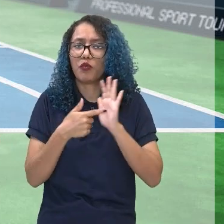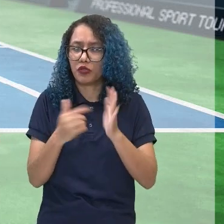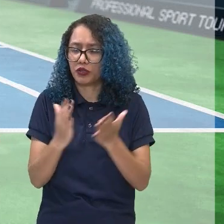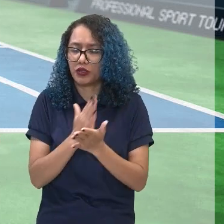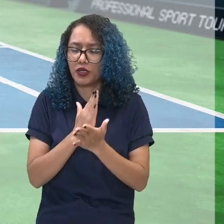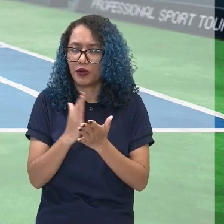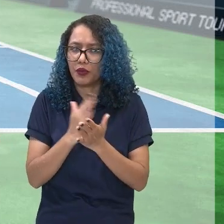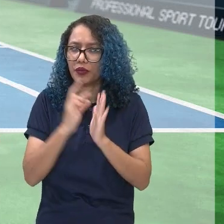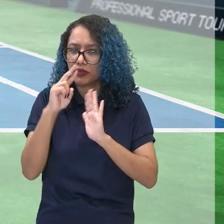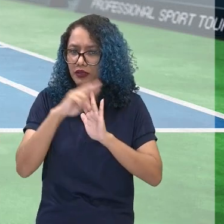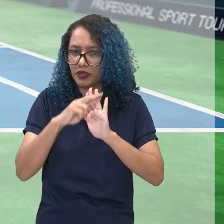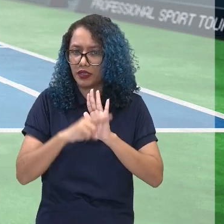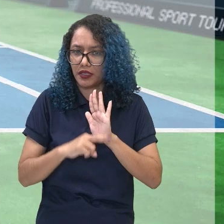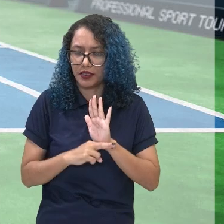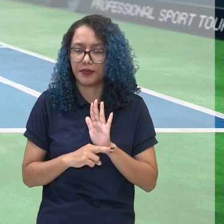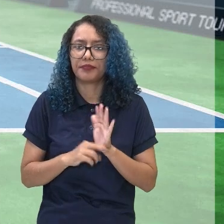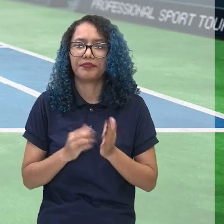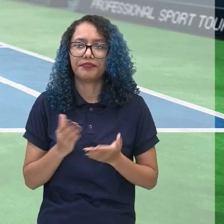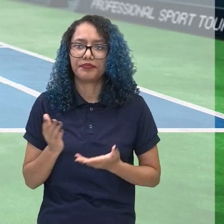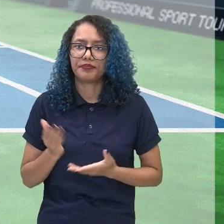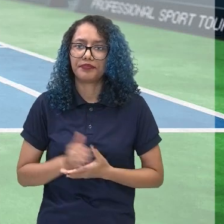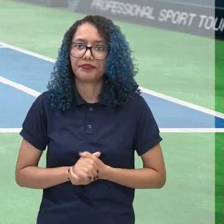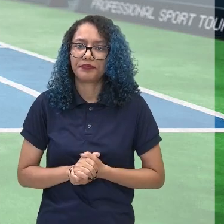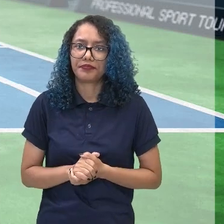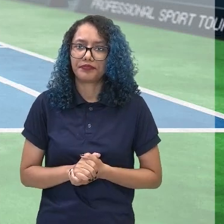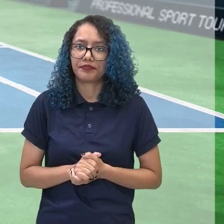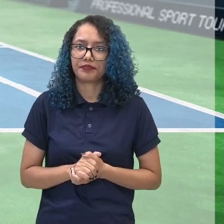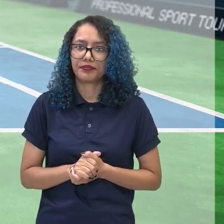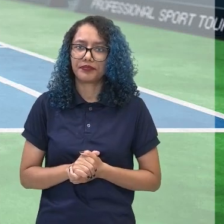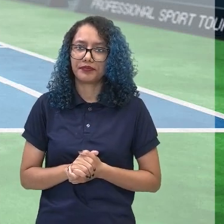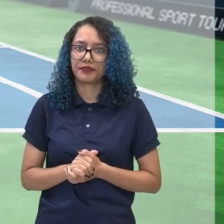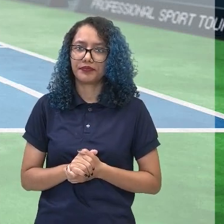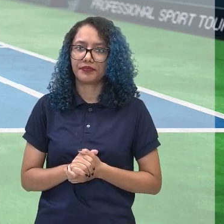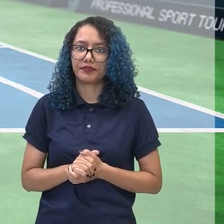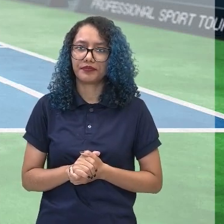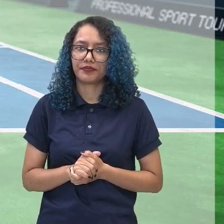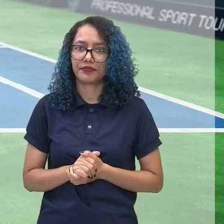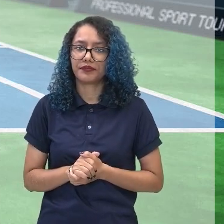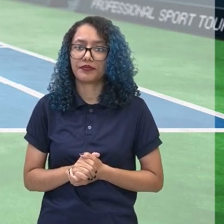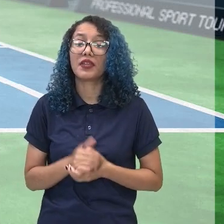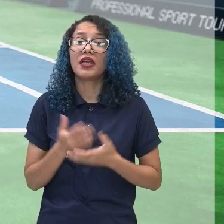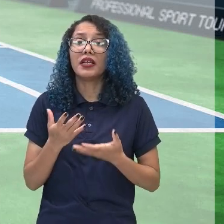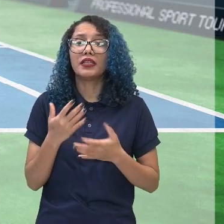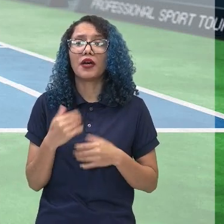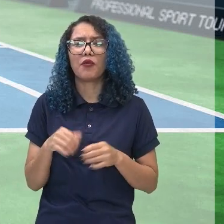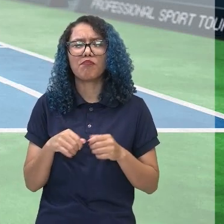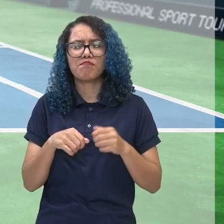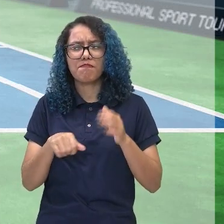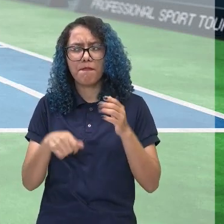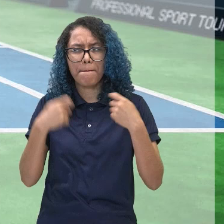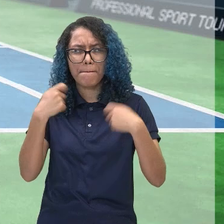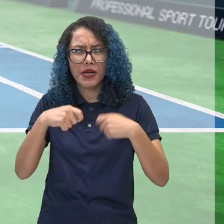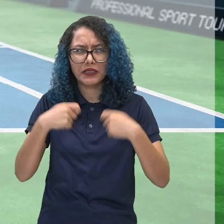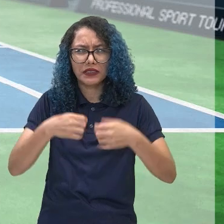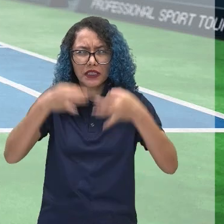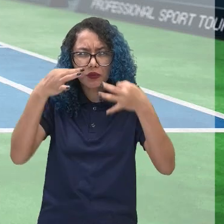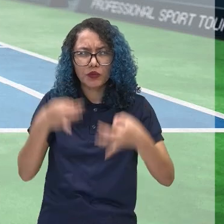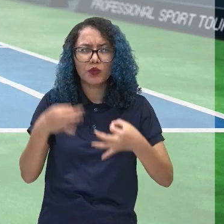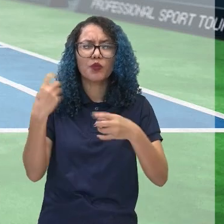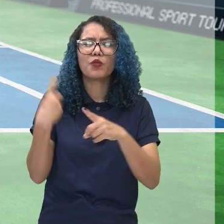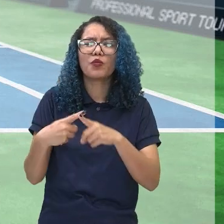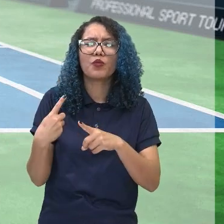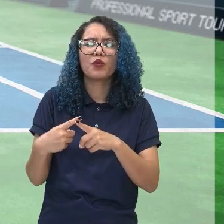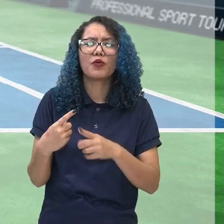que vão aparecer aqui. Uma das características do porquê que ela tem que ser um jogo justo é porque ela traz ali o